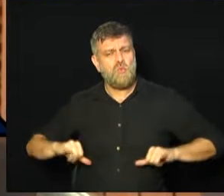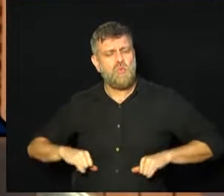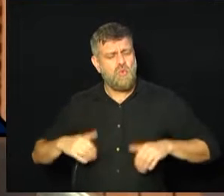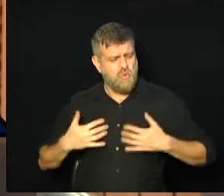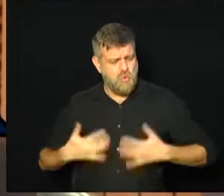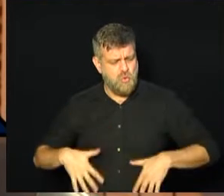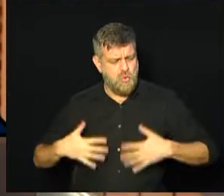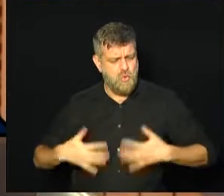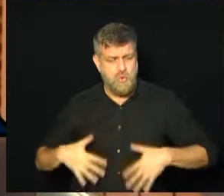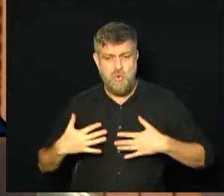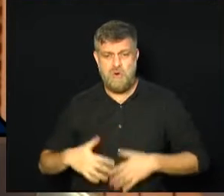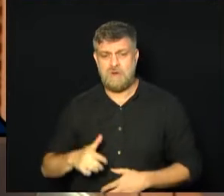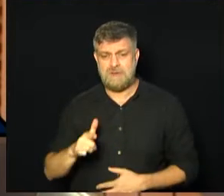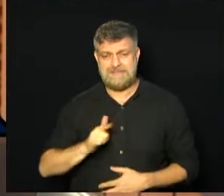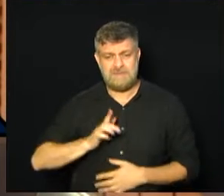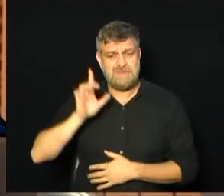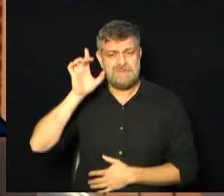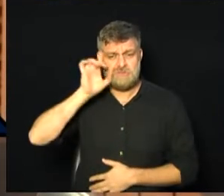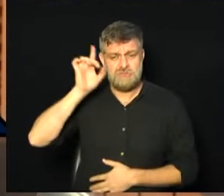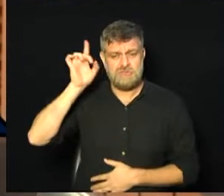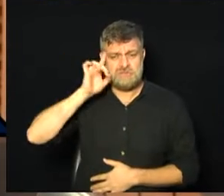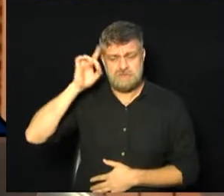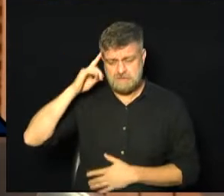Estão tendo que, dia a dia,